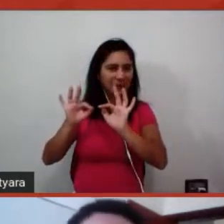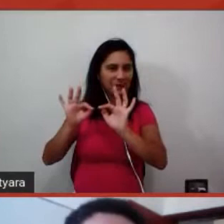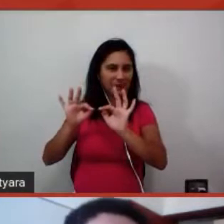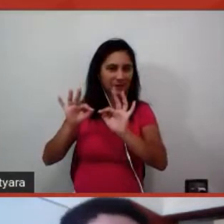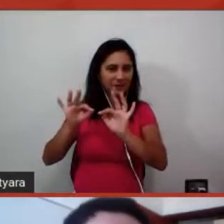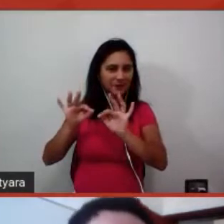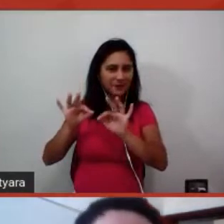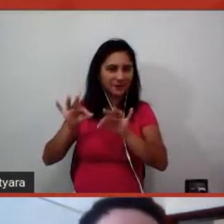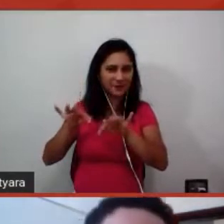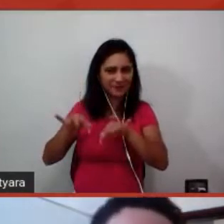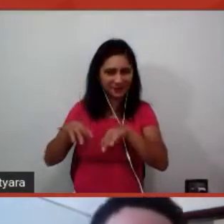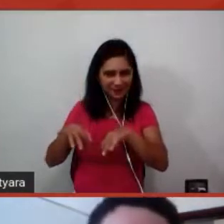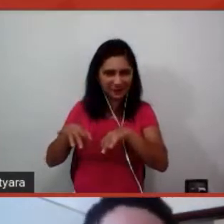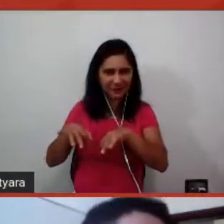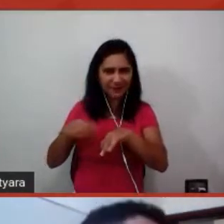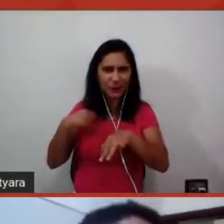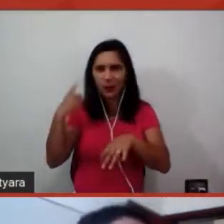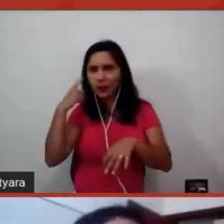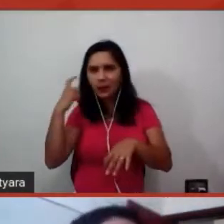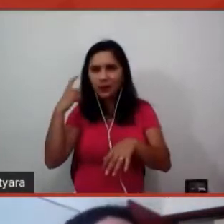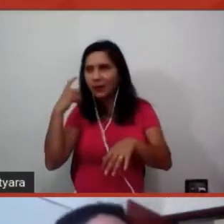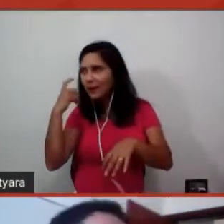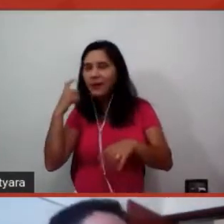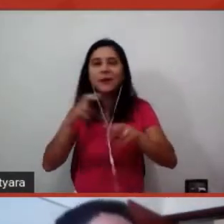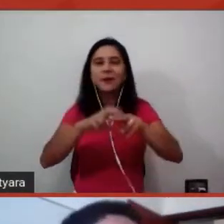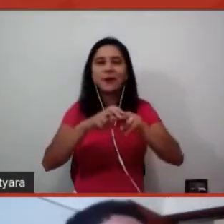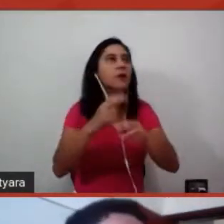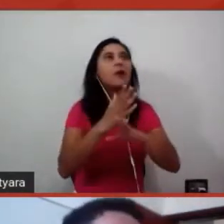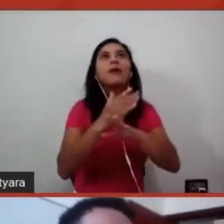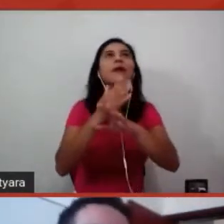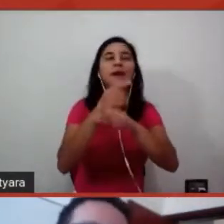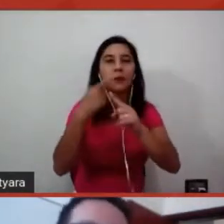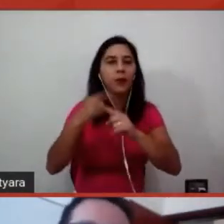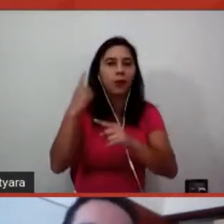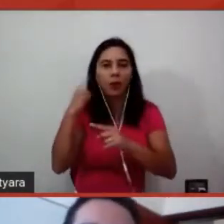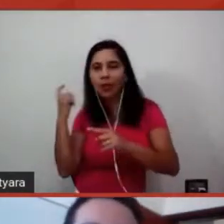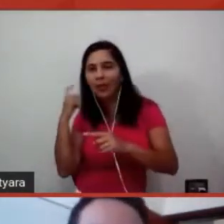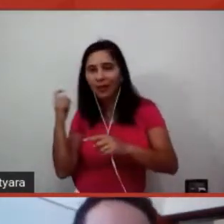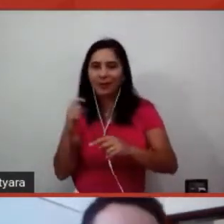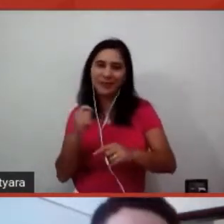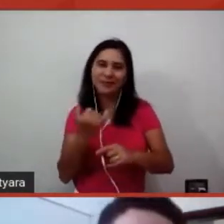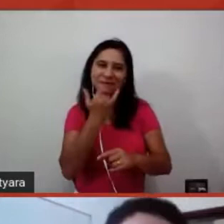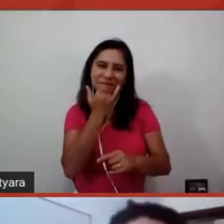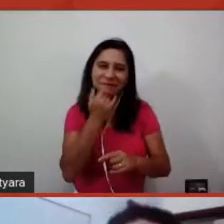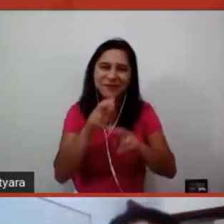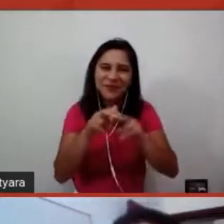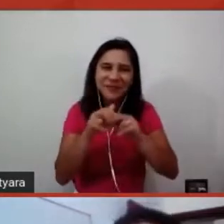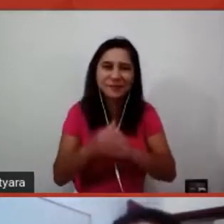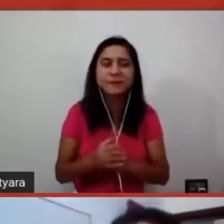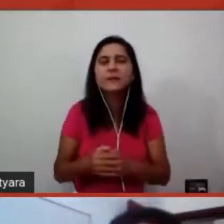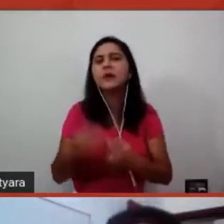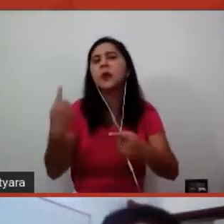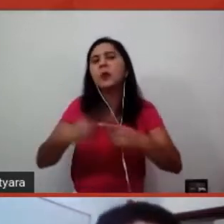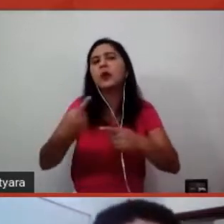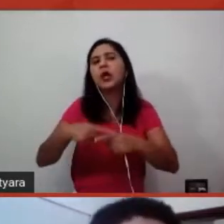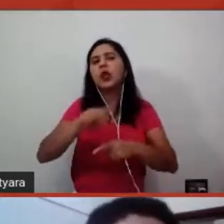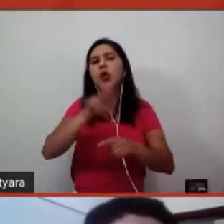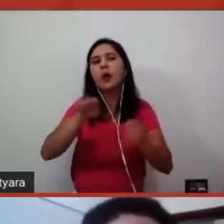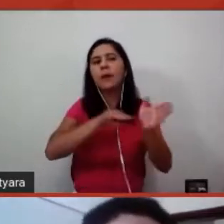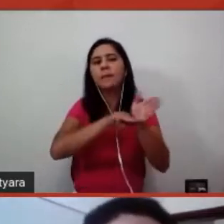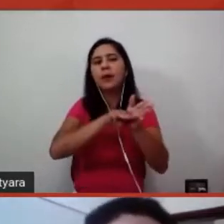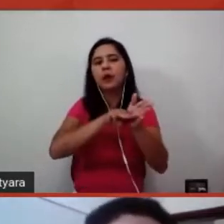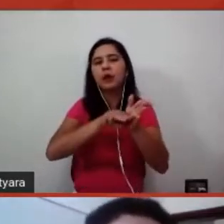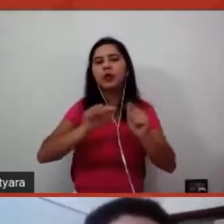fechar a oficina. Obviamente eu estou ouvindo alguma coisa, por isso que eu fiquei meio perdido. Vamos lá, por que metodologias ativas, pessoal?